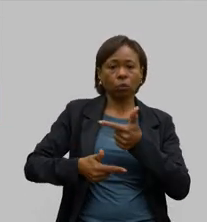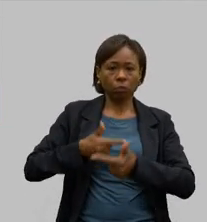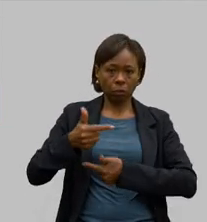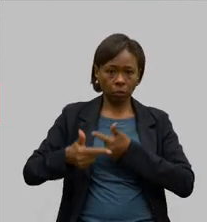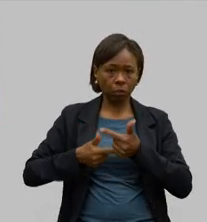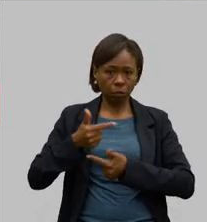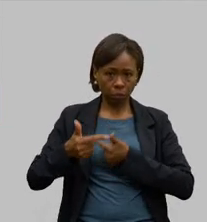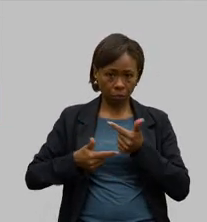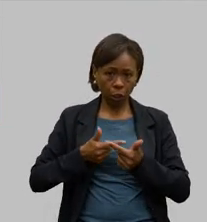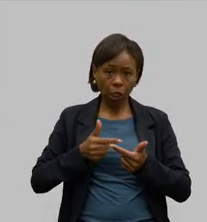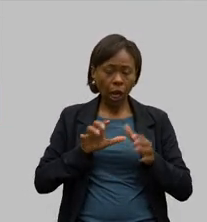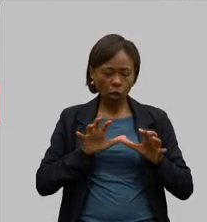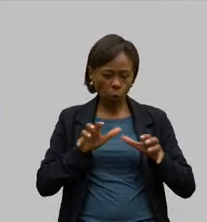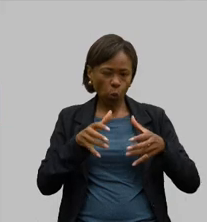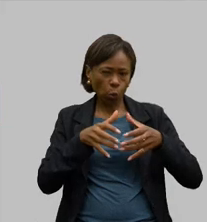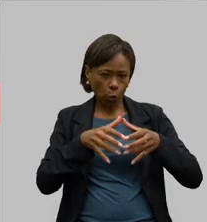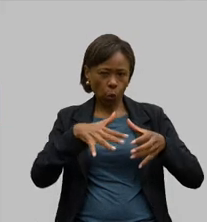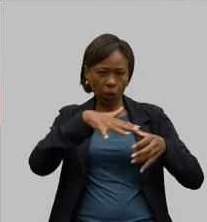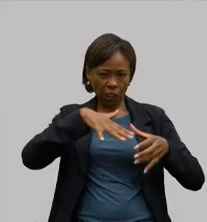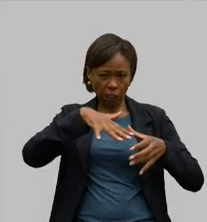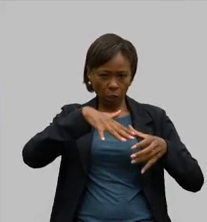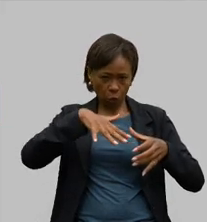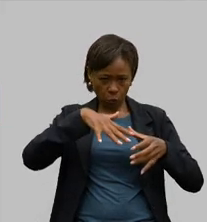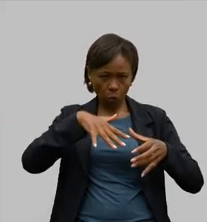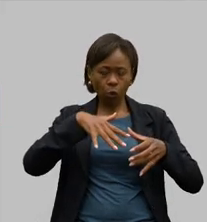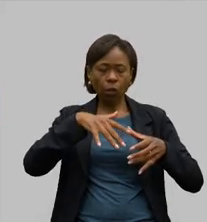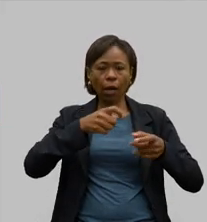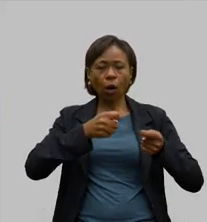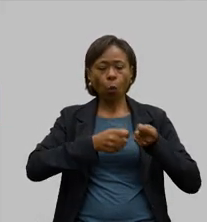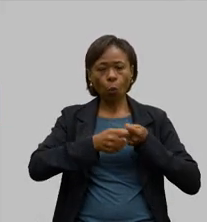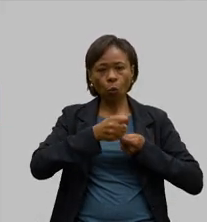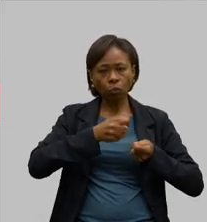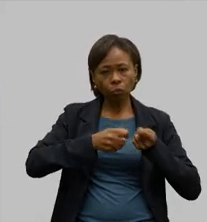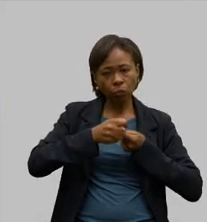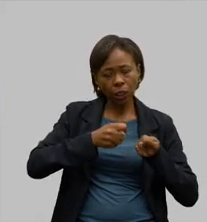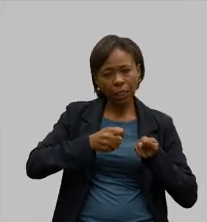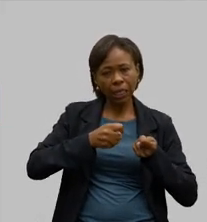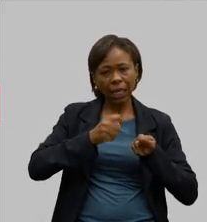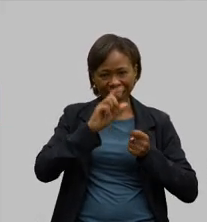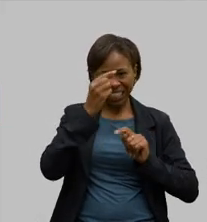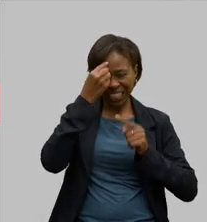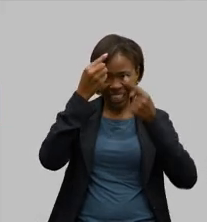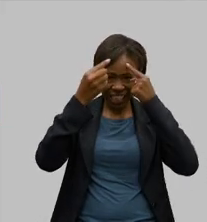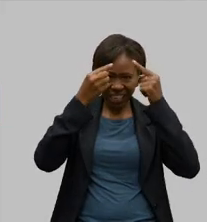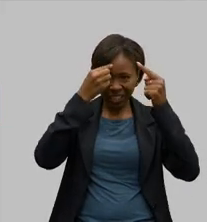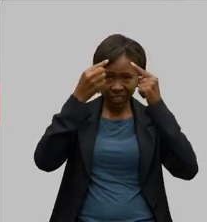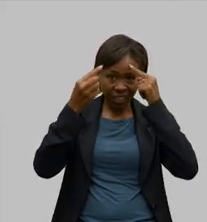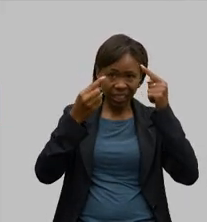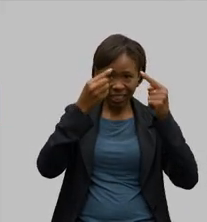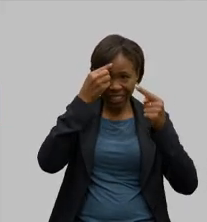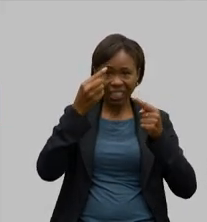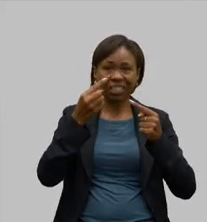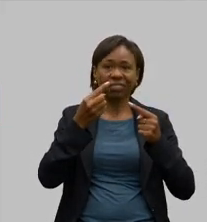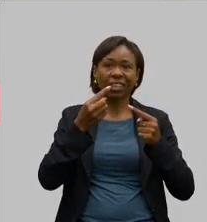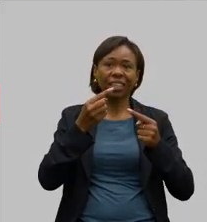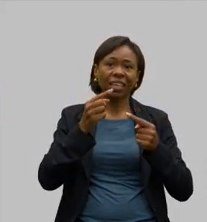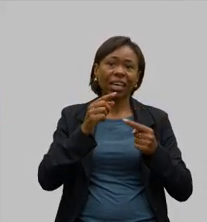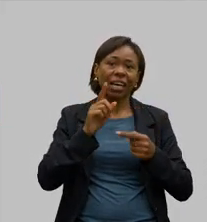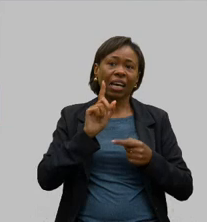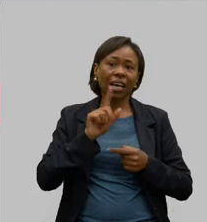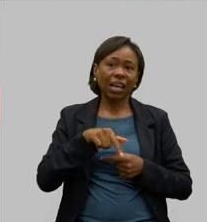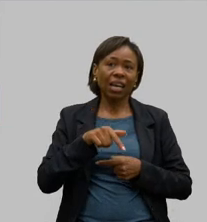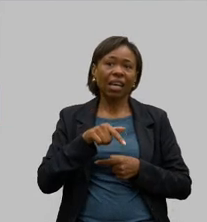eu tenho chamado assim o conc que conselho de políticas culturais do estado tem chamado economia da criatividade